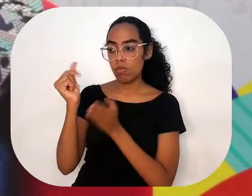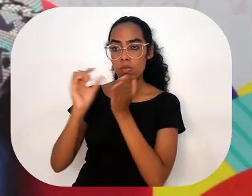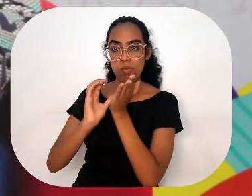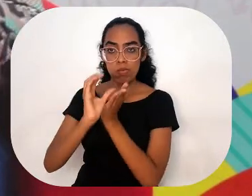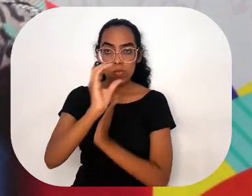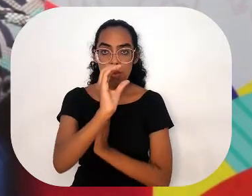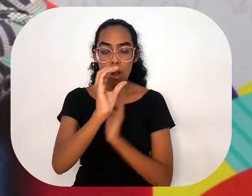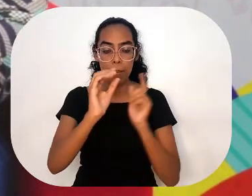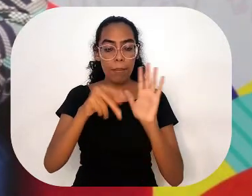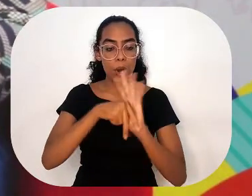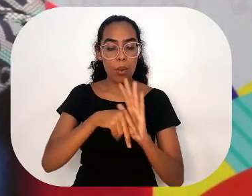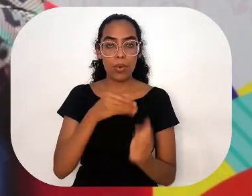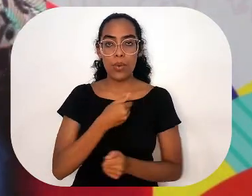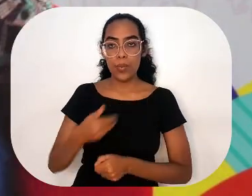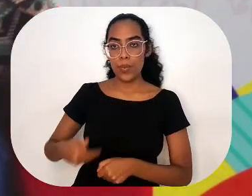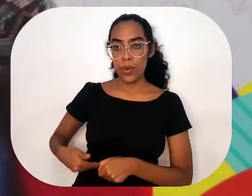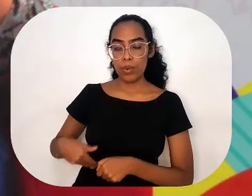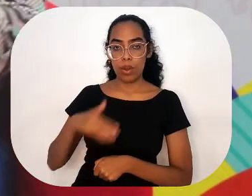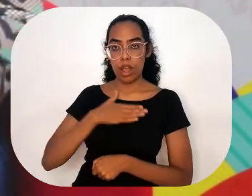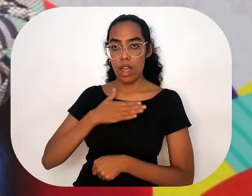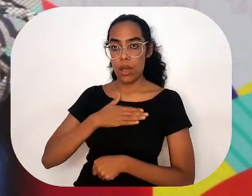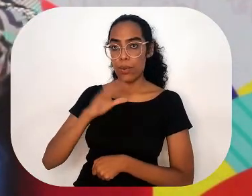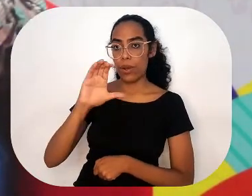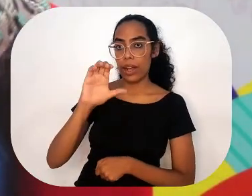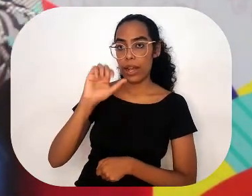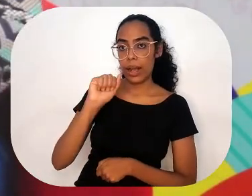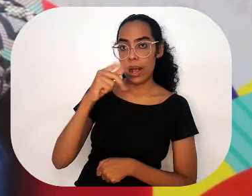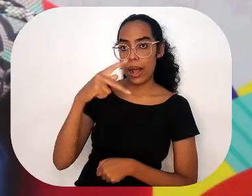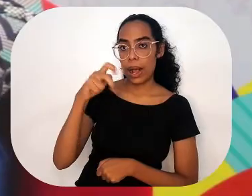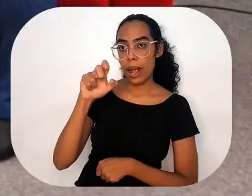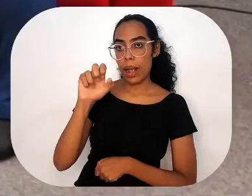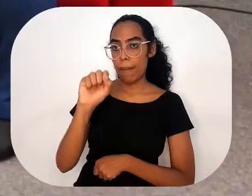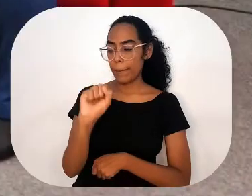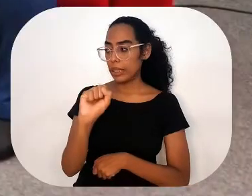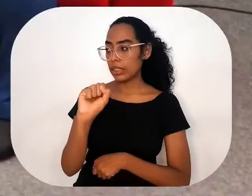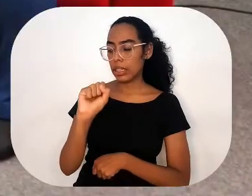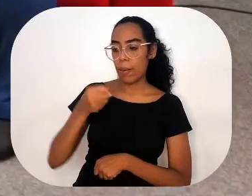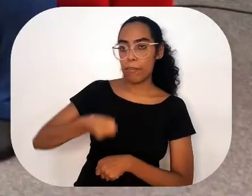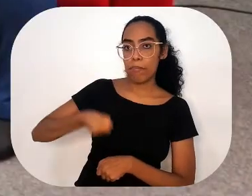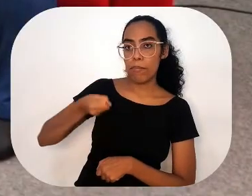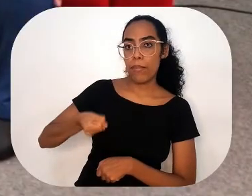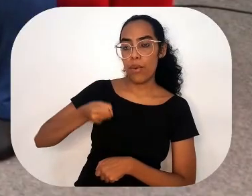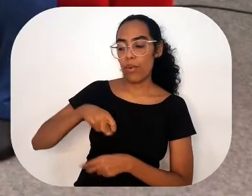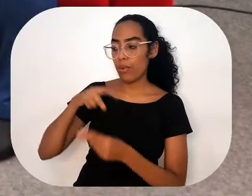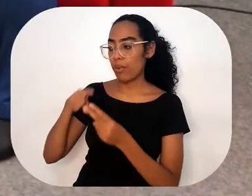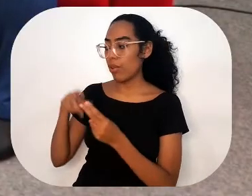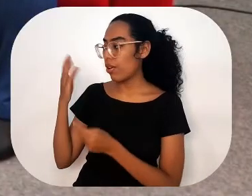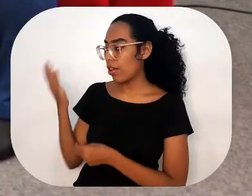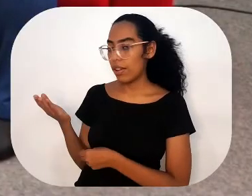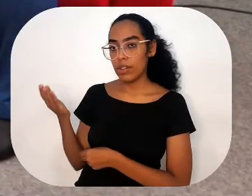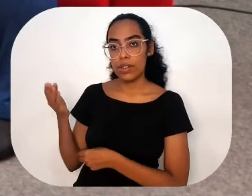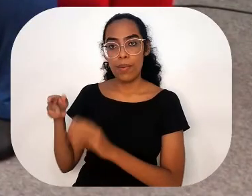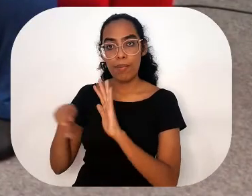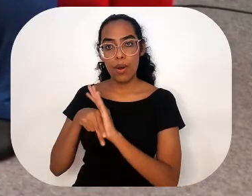financiamento público para fazer esse trabalho né e eu tive financiamento da Capes não é a coordenação de aperfeiçoamento de pessoal